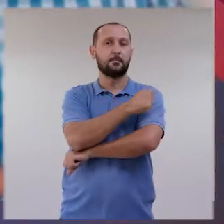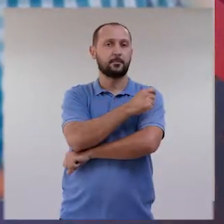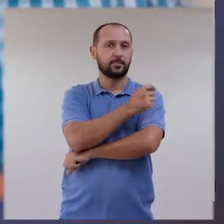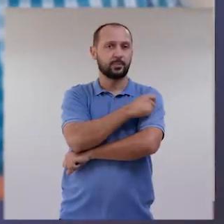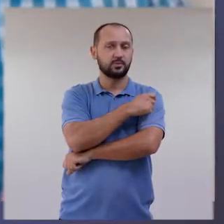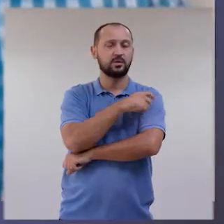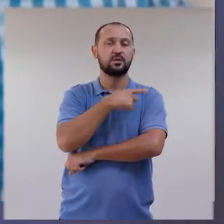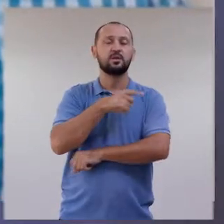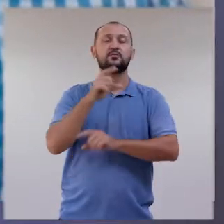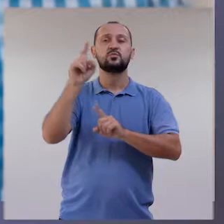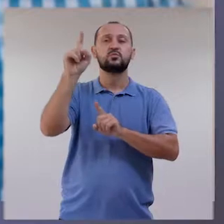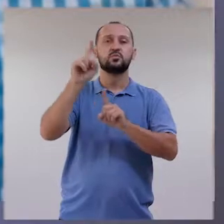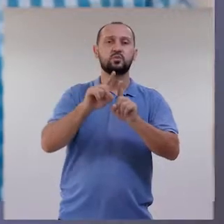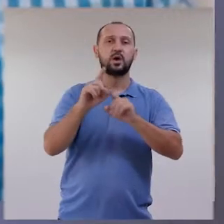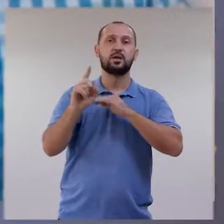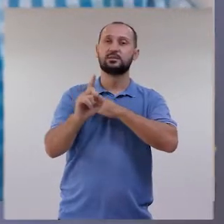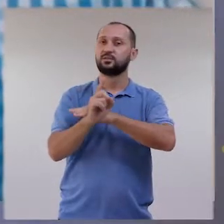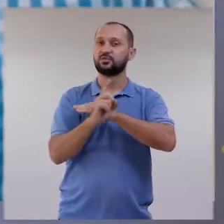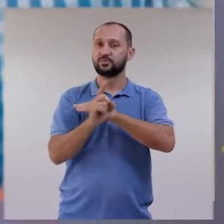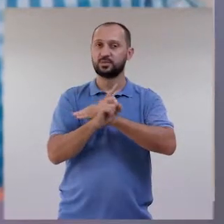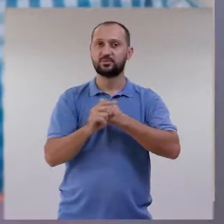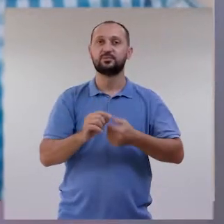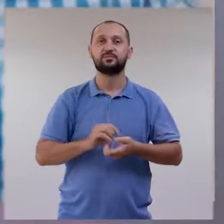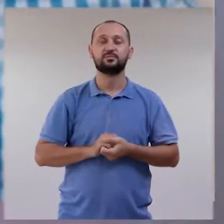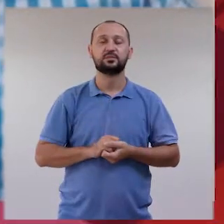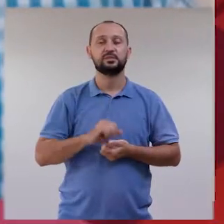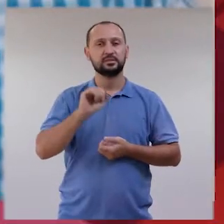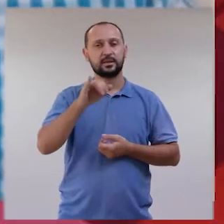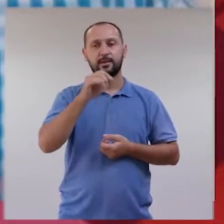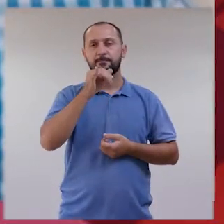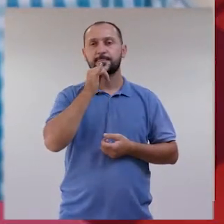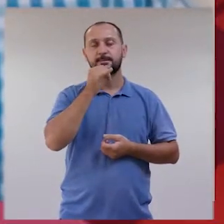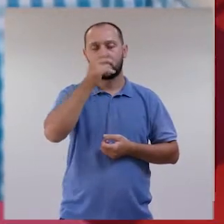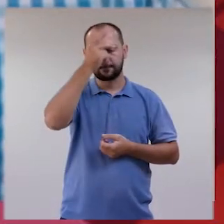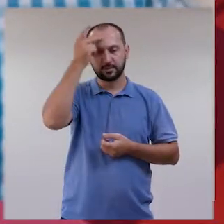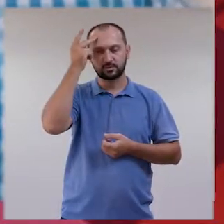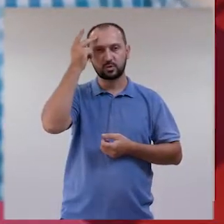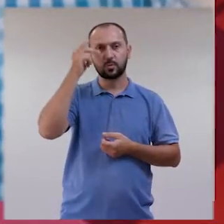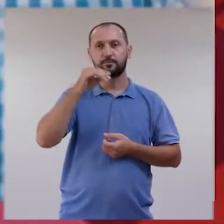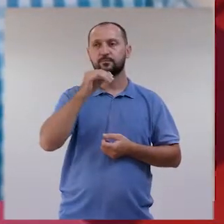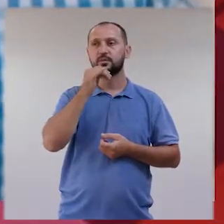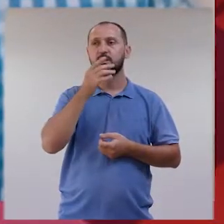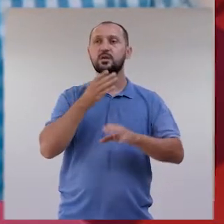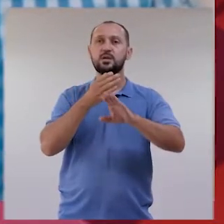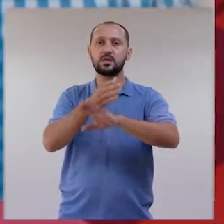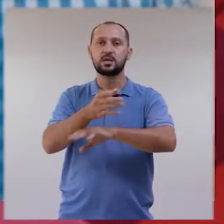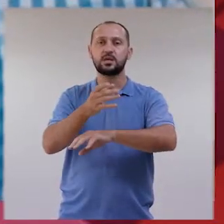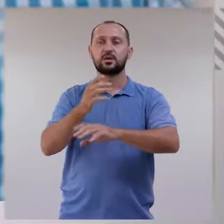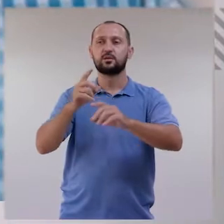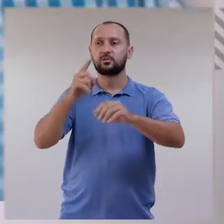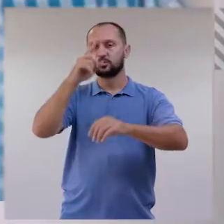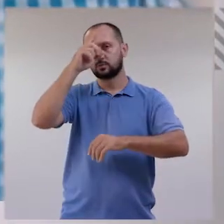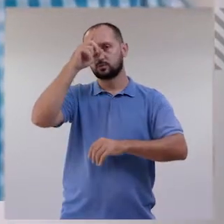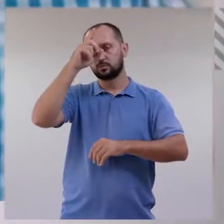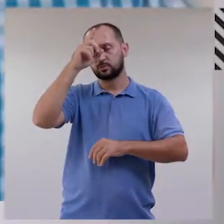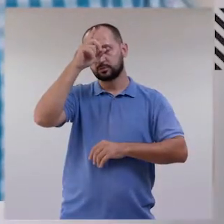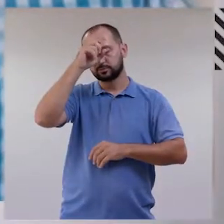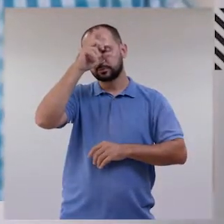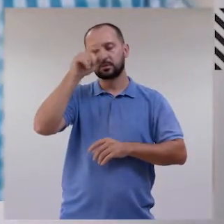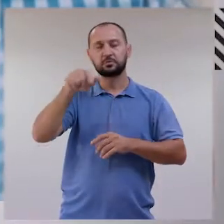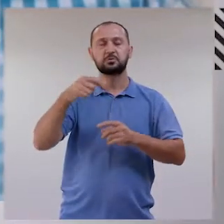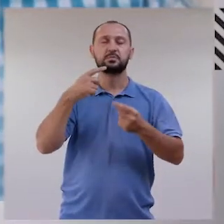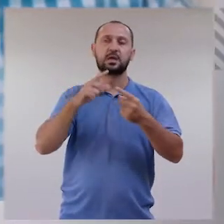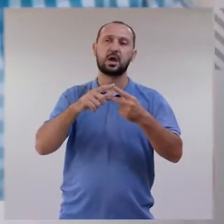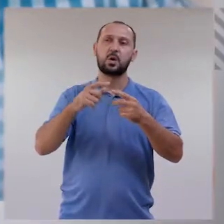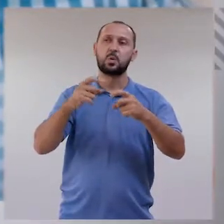postos de saúde, houve, assim, uma redução no atendimento. Então, se, por exemplo, a pessoa às vezes ia no ambulatório, ia ter uma